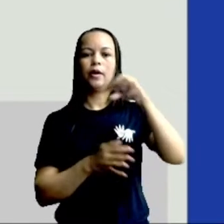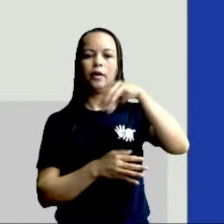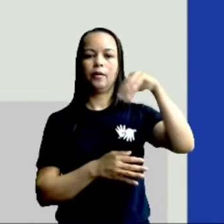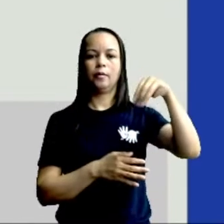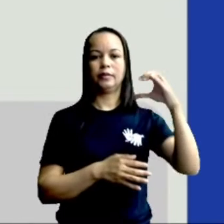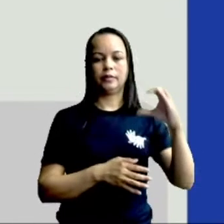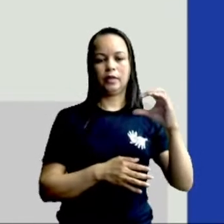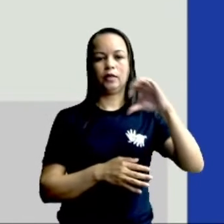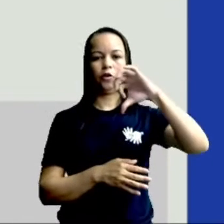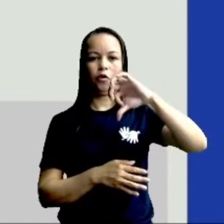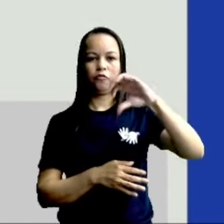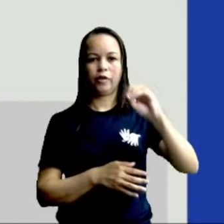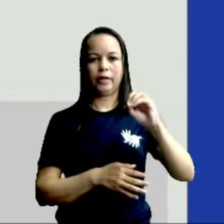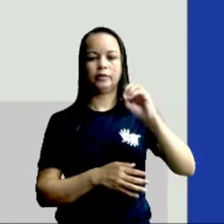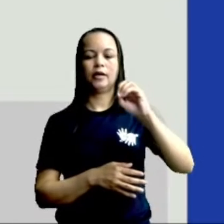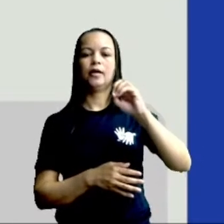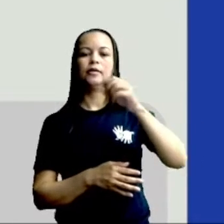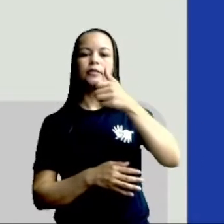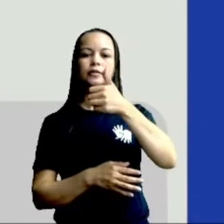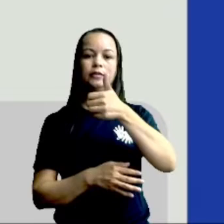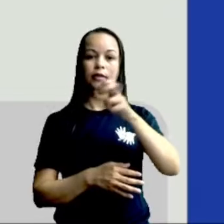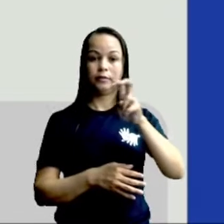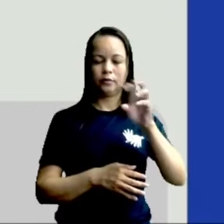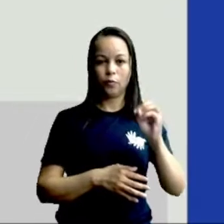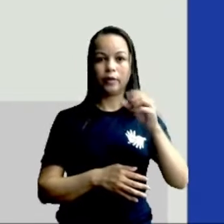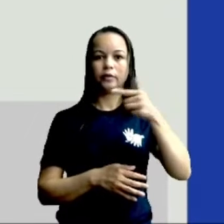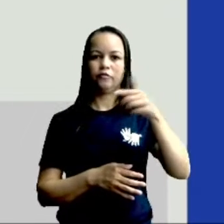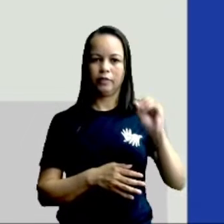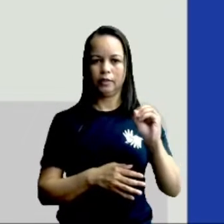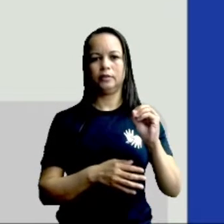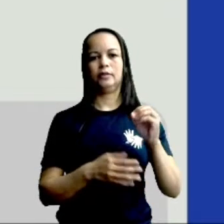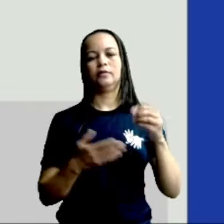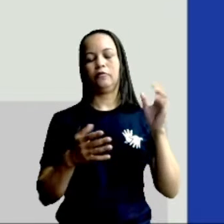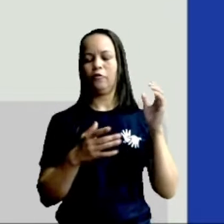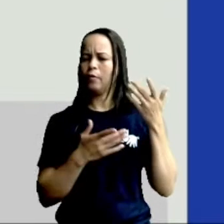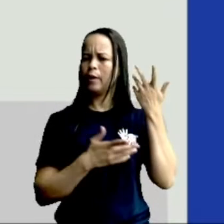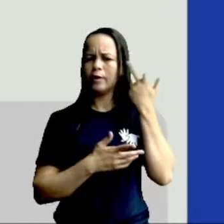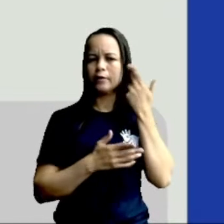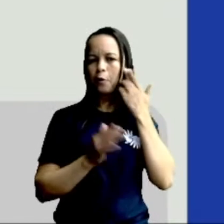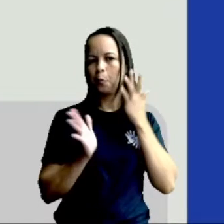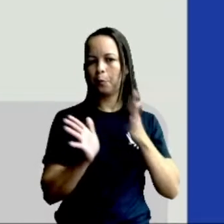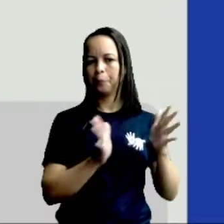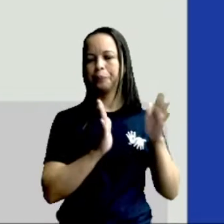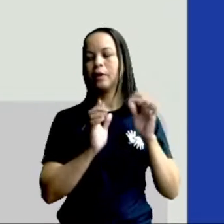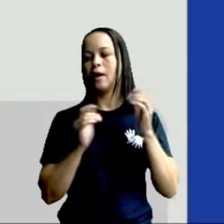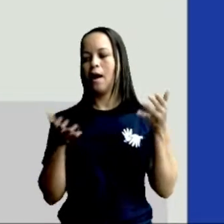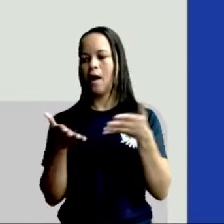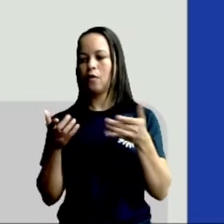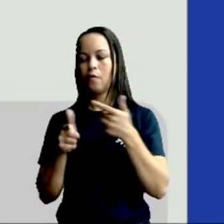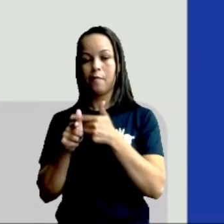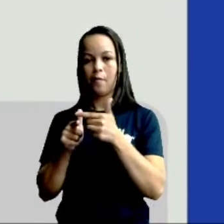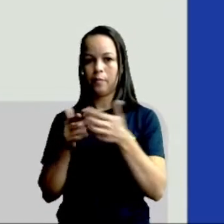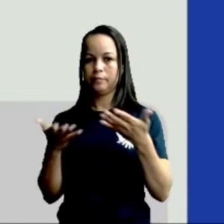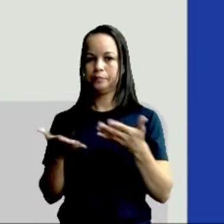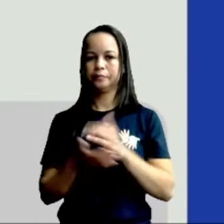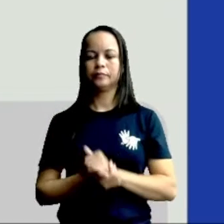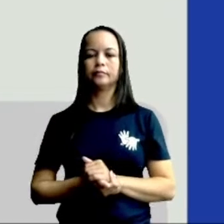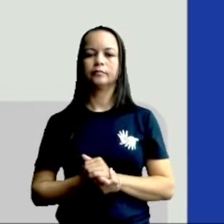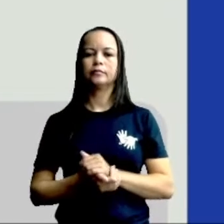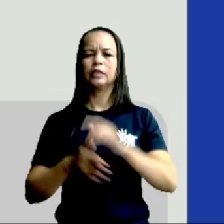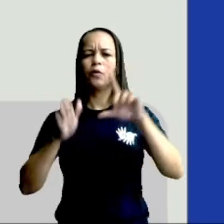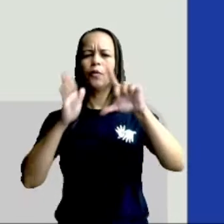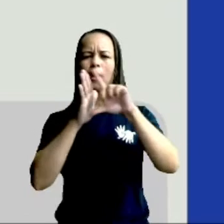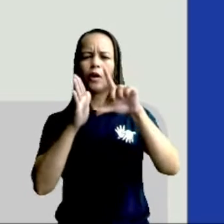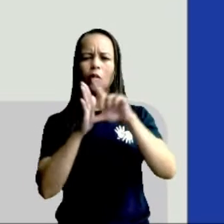entre 90, 150 e 20. Beleza, ali é tranquilo. Vamos para um problema agora. Uma loja